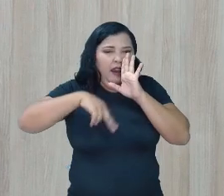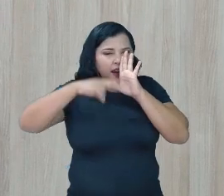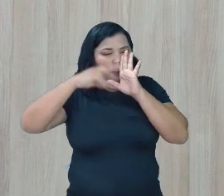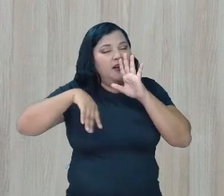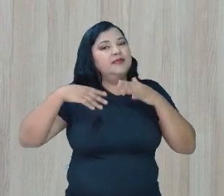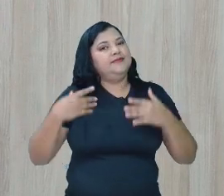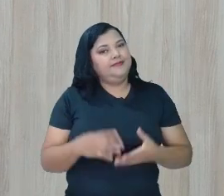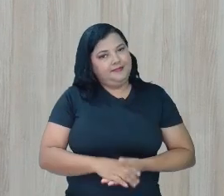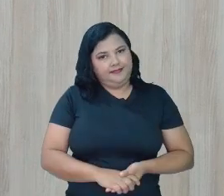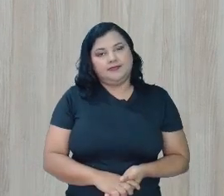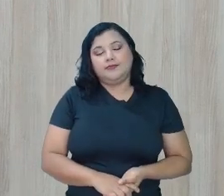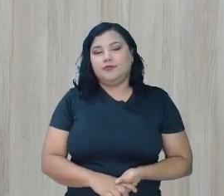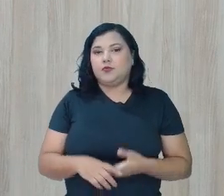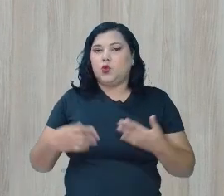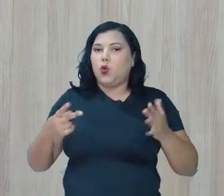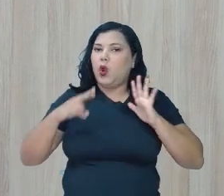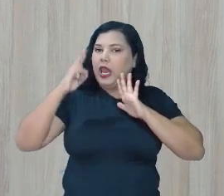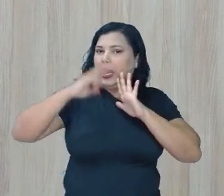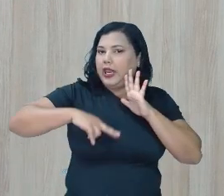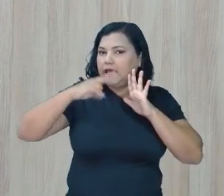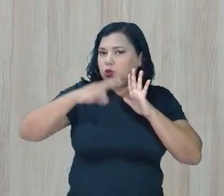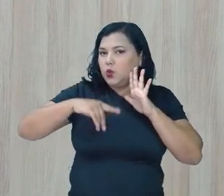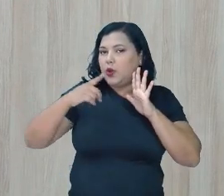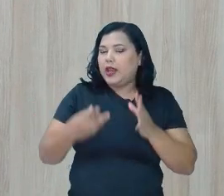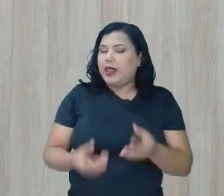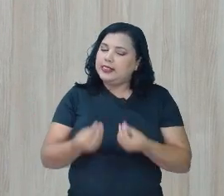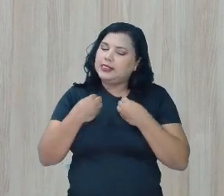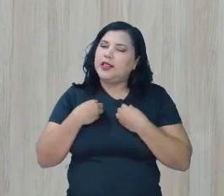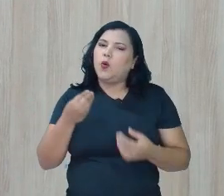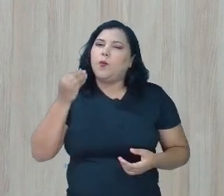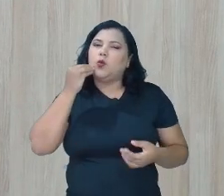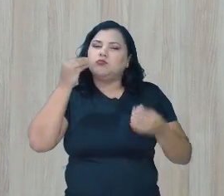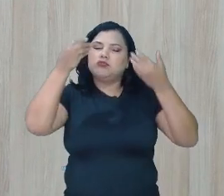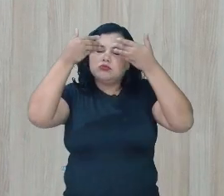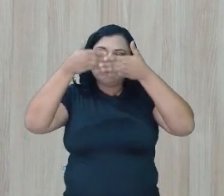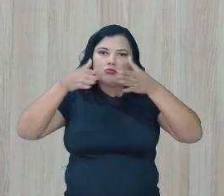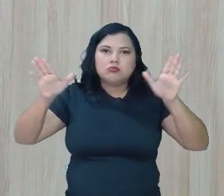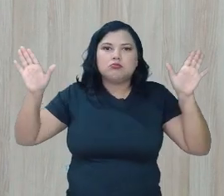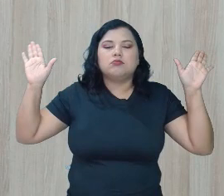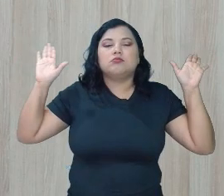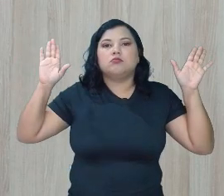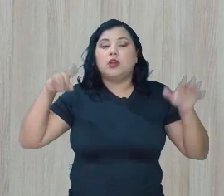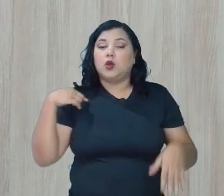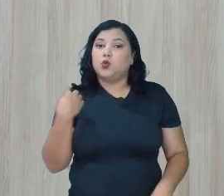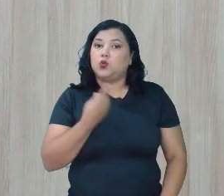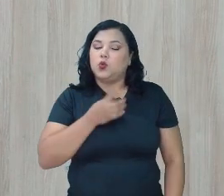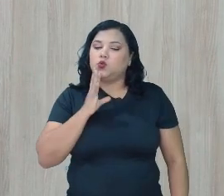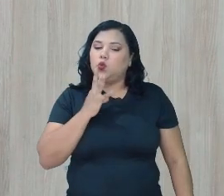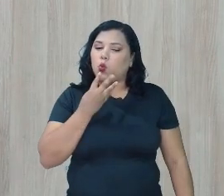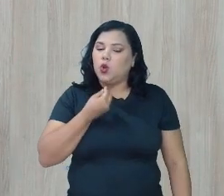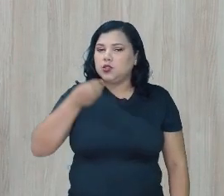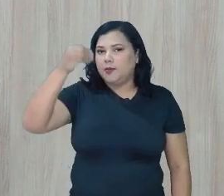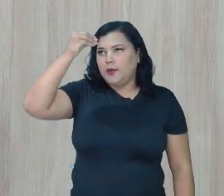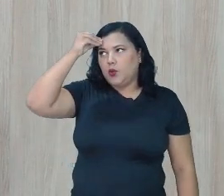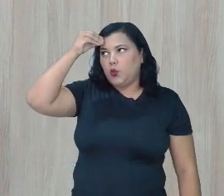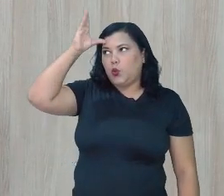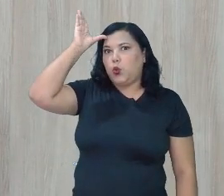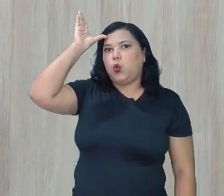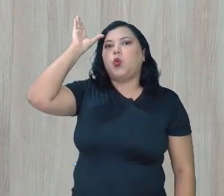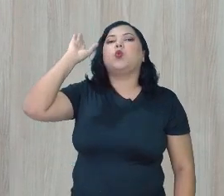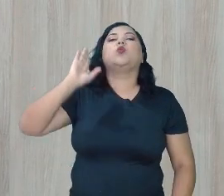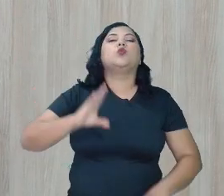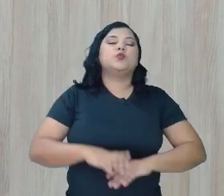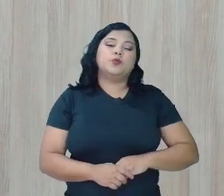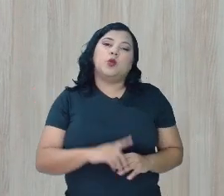A leitura, ela abre os nossos olhos, ela traz para a gente conhecimento. E aí é tão